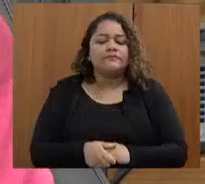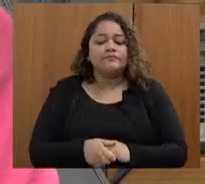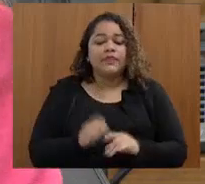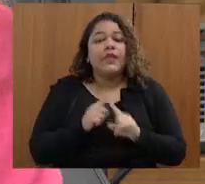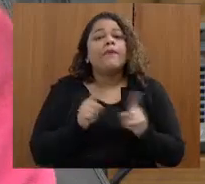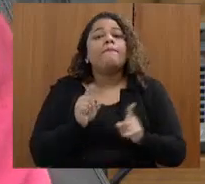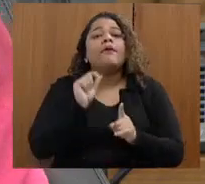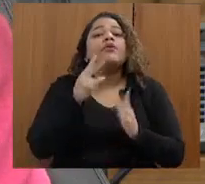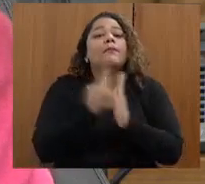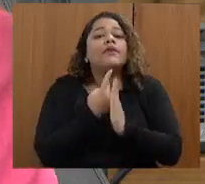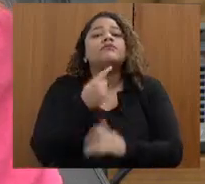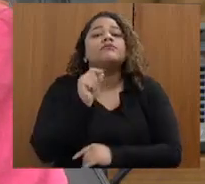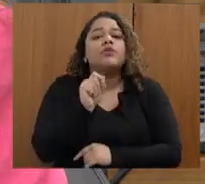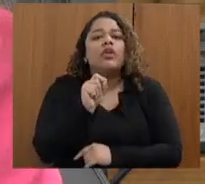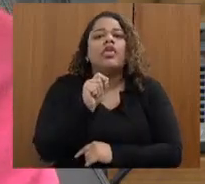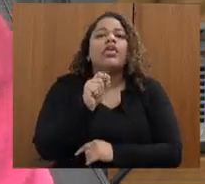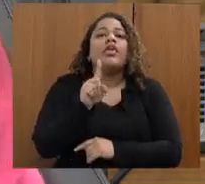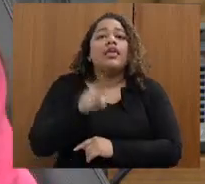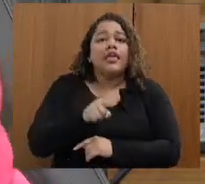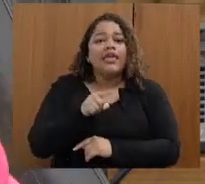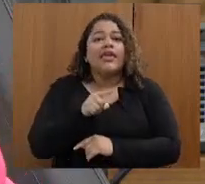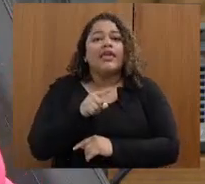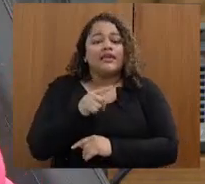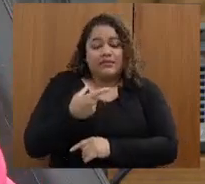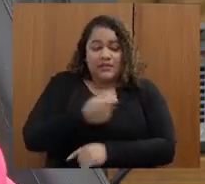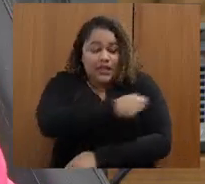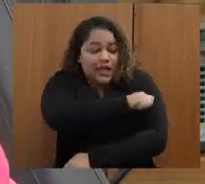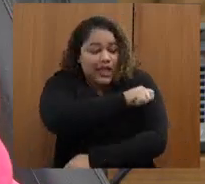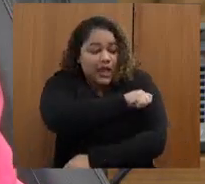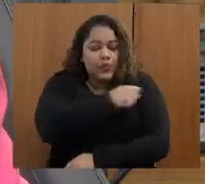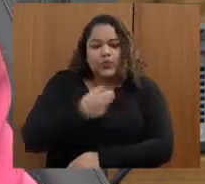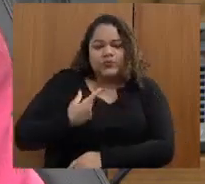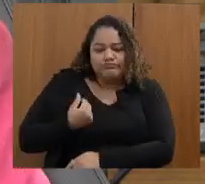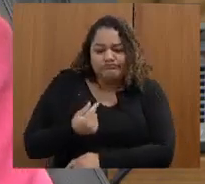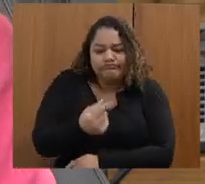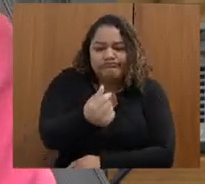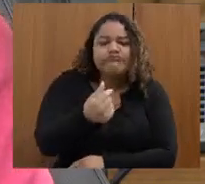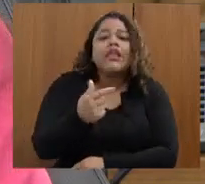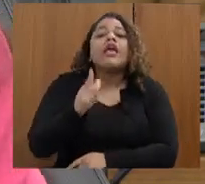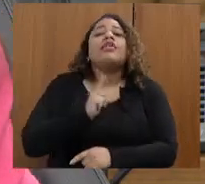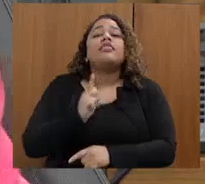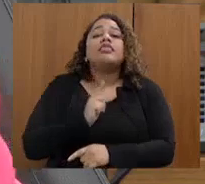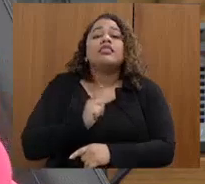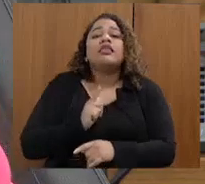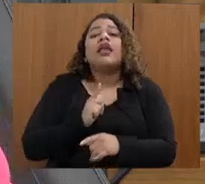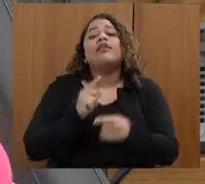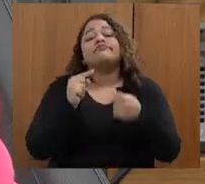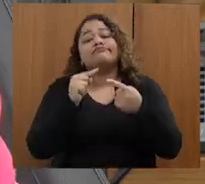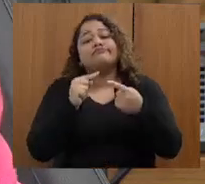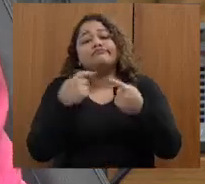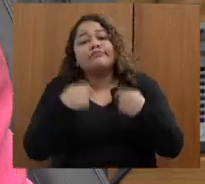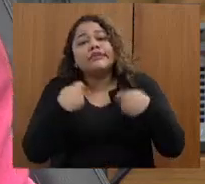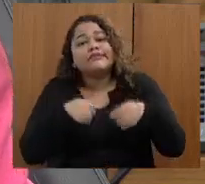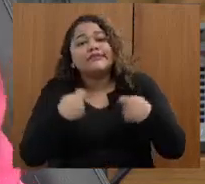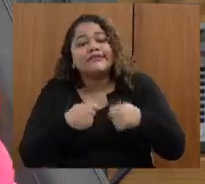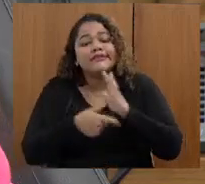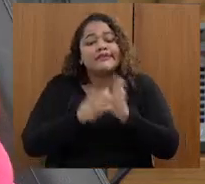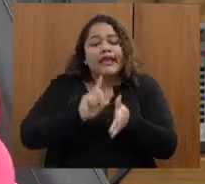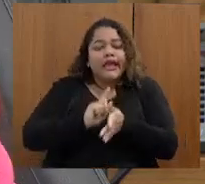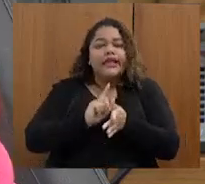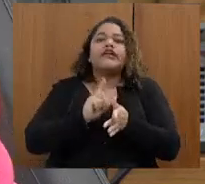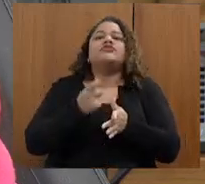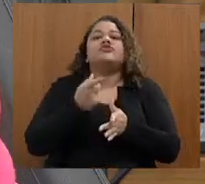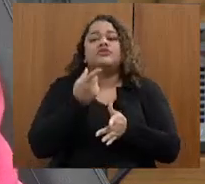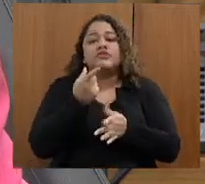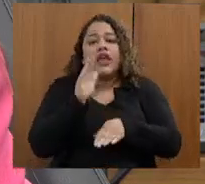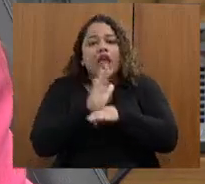por permanente estudantil ela é uma demanda plural é uma demanda que passa por alimentação no espaço da universidade é uma demanda que passa por auxílio-moradia